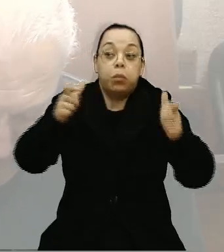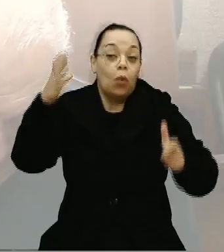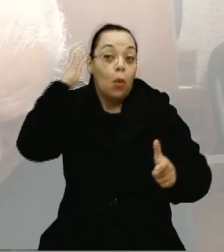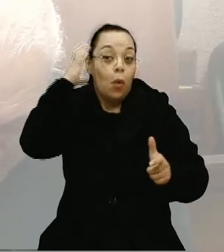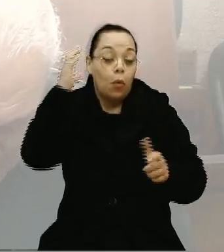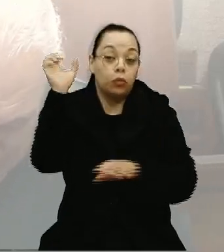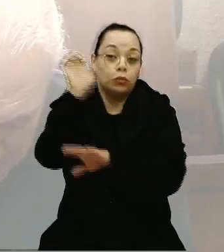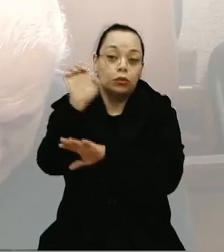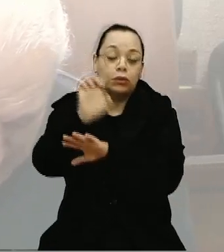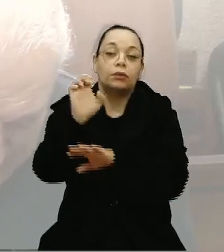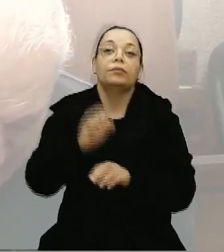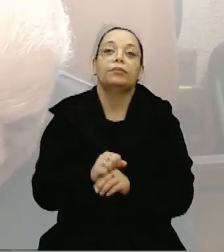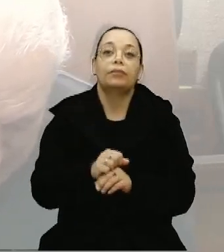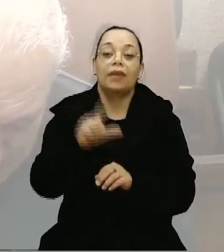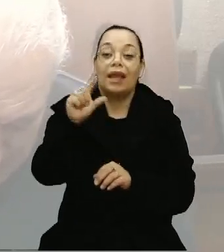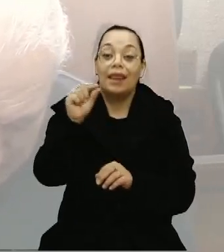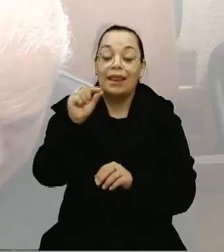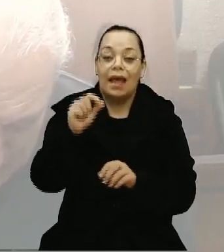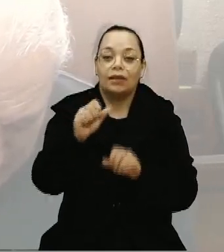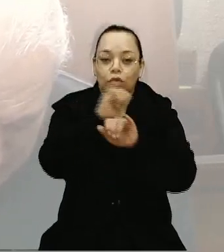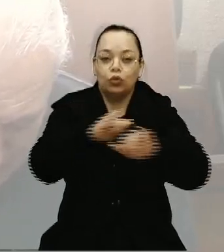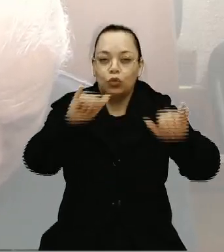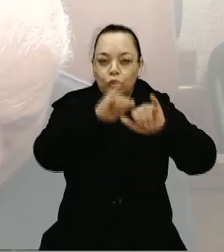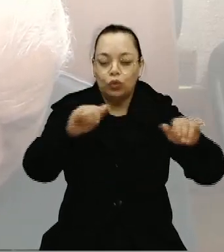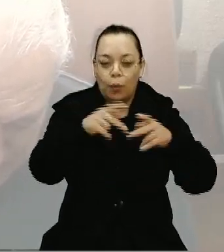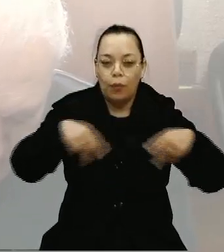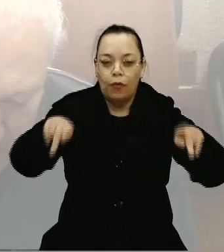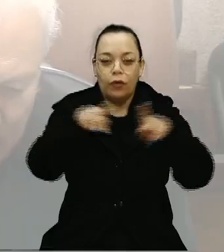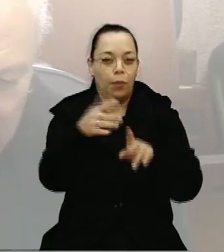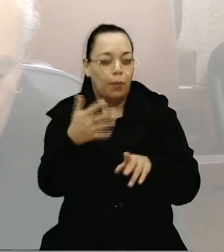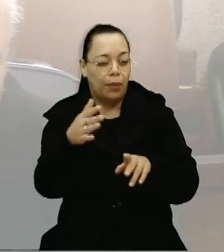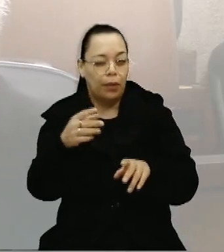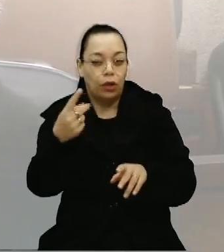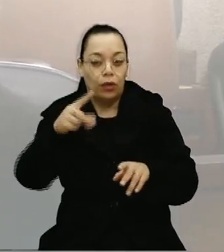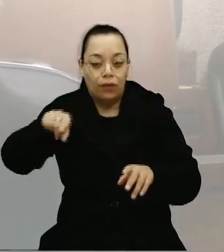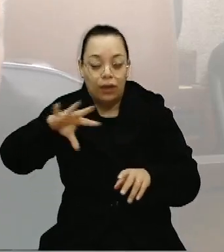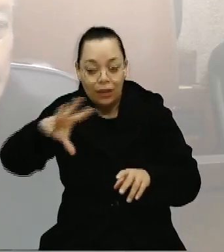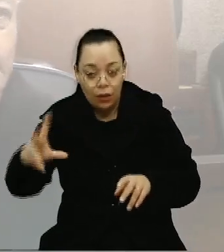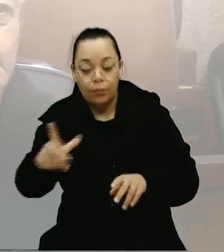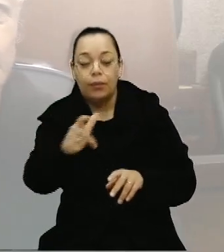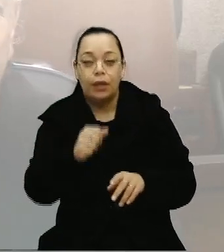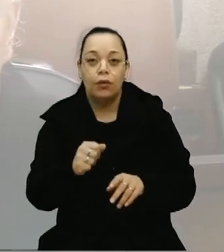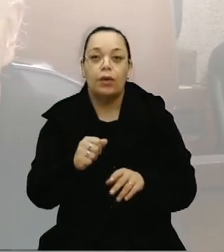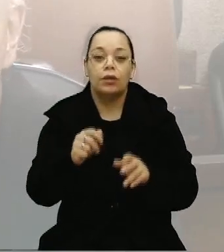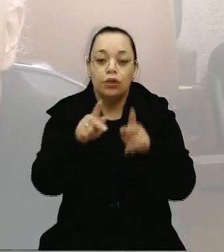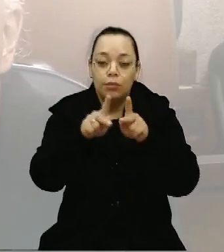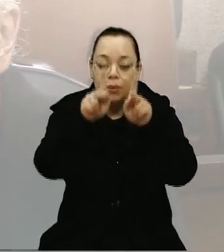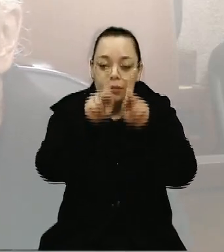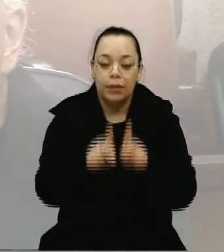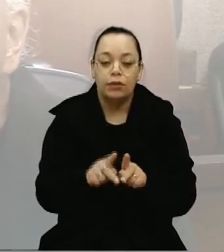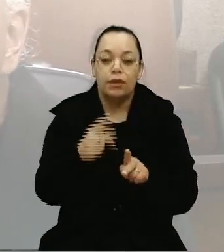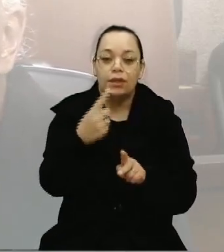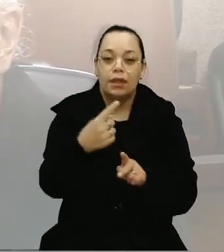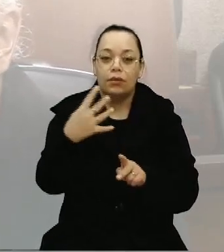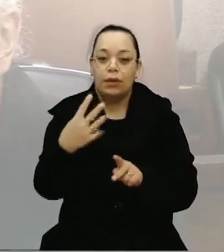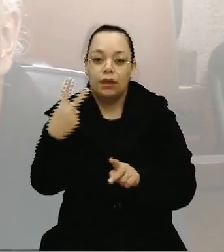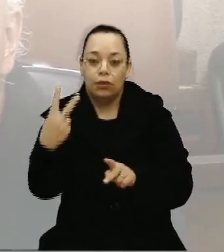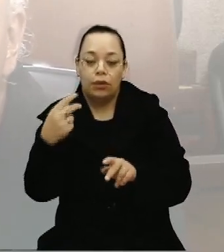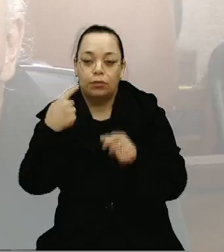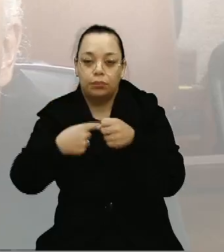do estado, com 10 emissoras, abrangendo uma população estimada de 2,5 milhões de habitantes em mais de 142